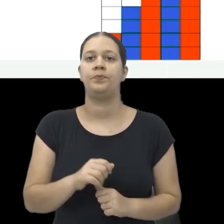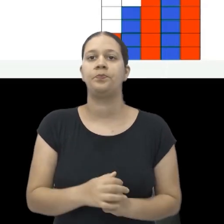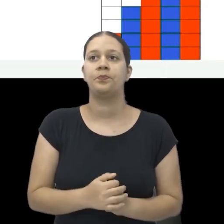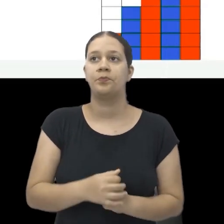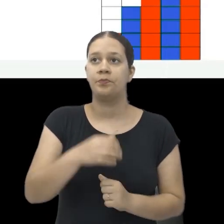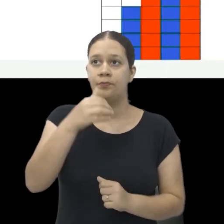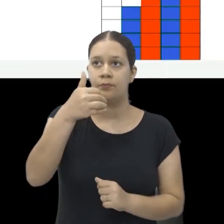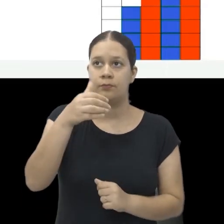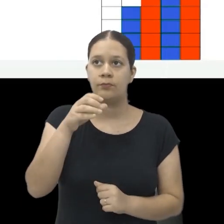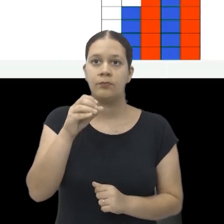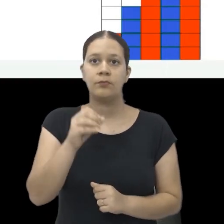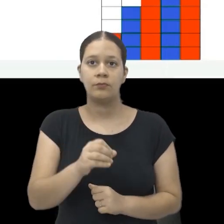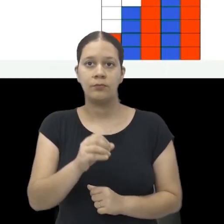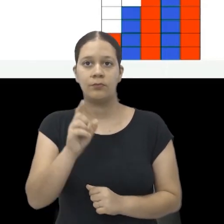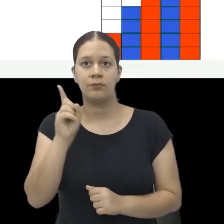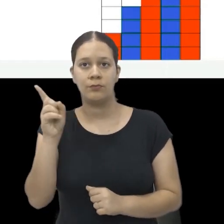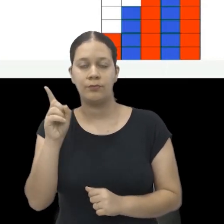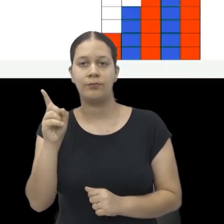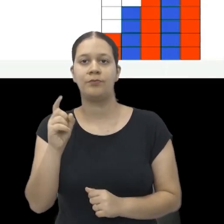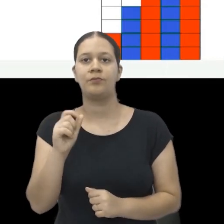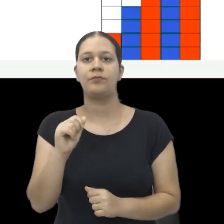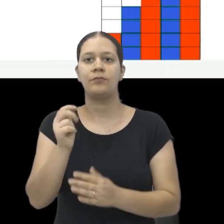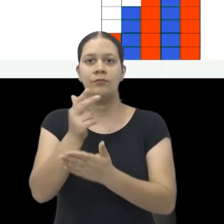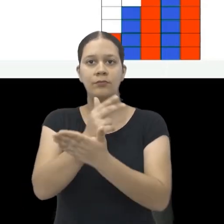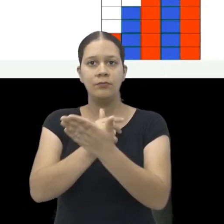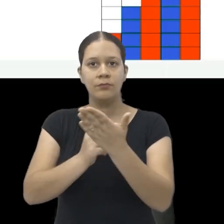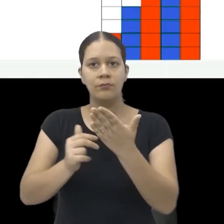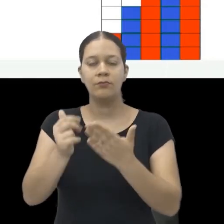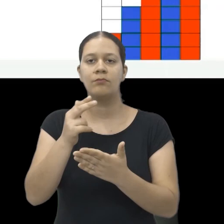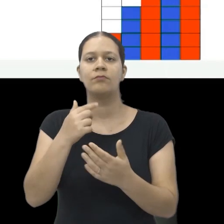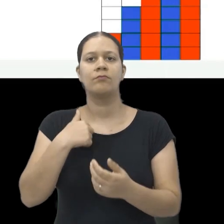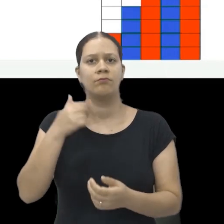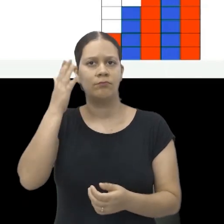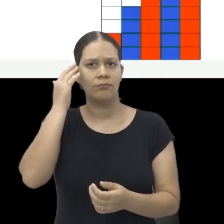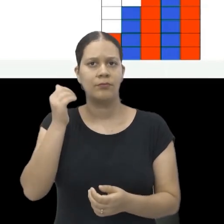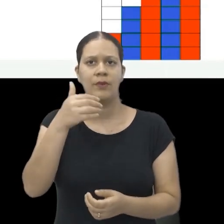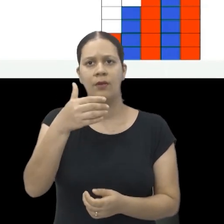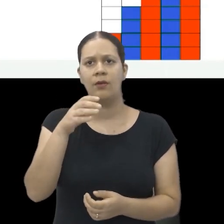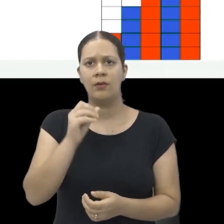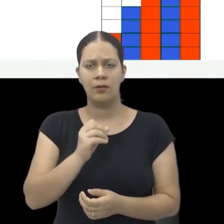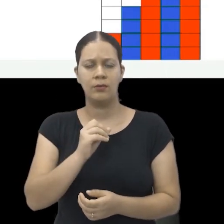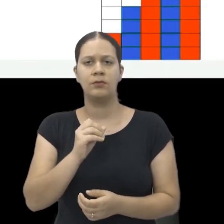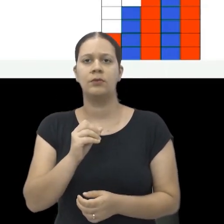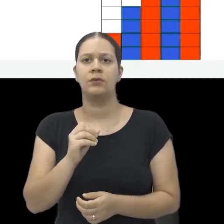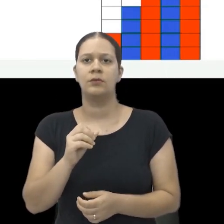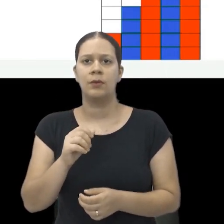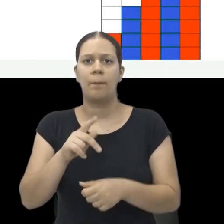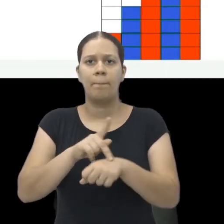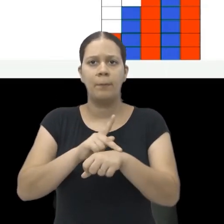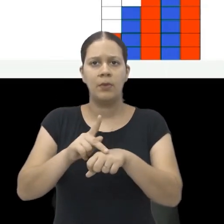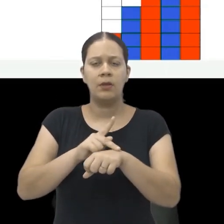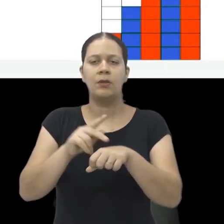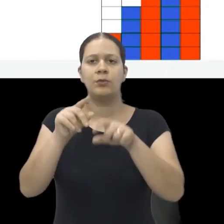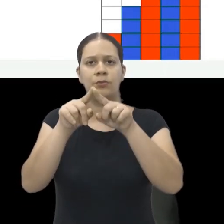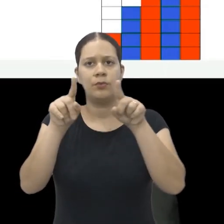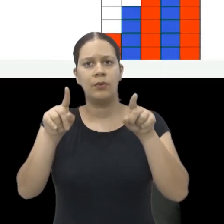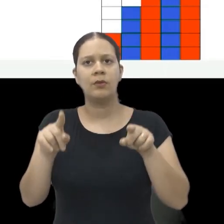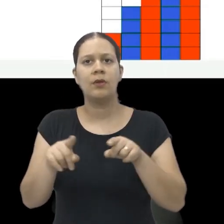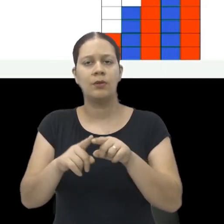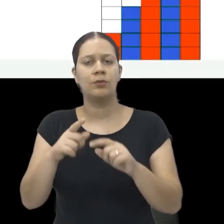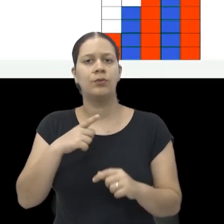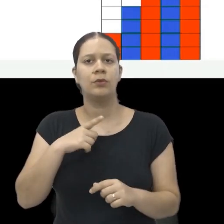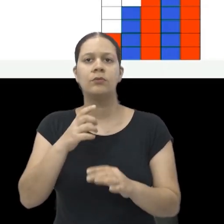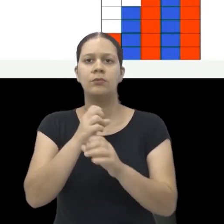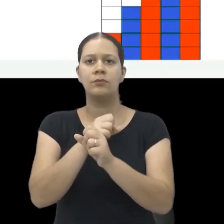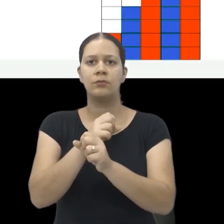na 10ª figura, eu sei de cara que são 10 quadrados pretos, porque eu tenho uma expressão